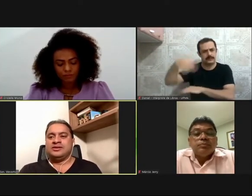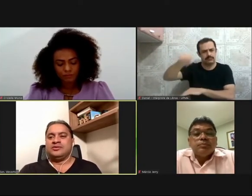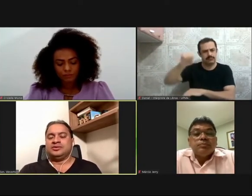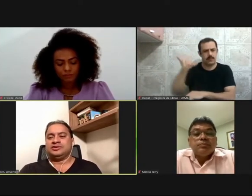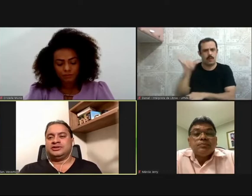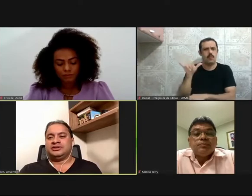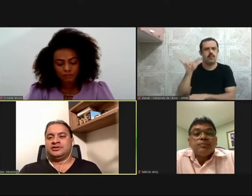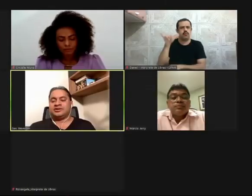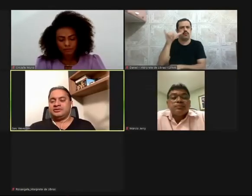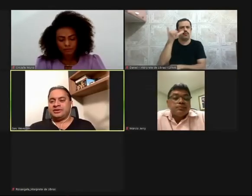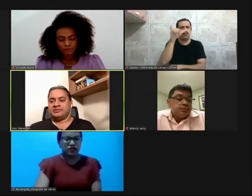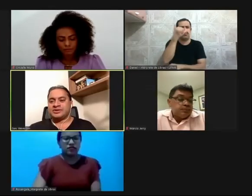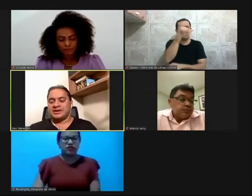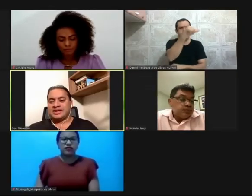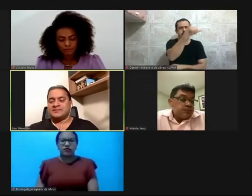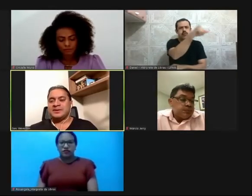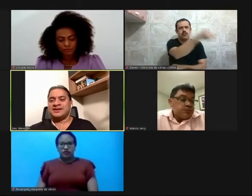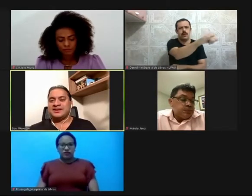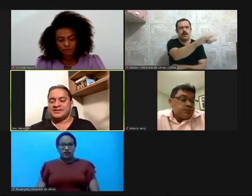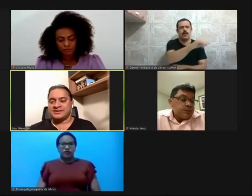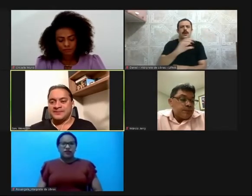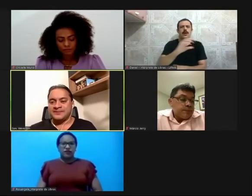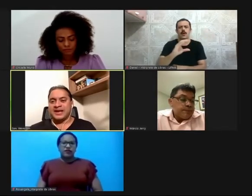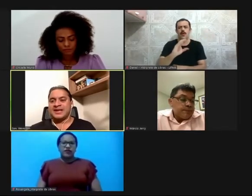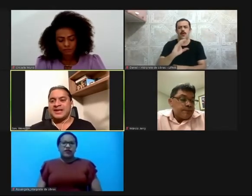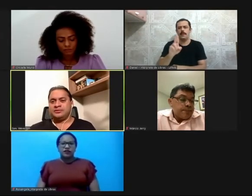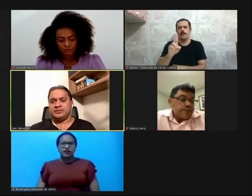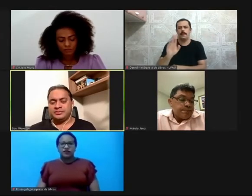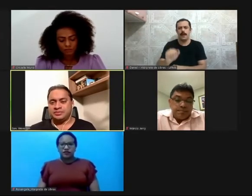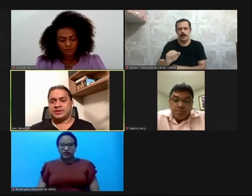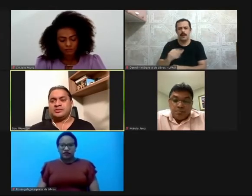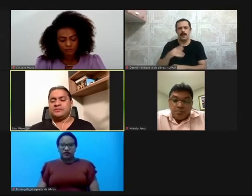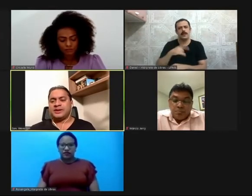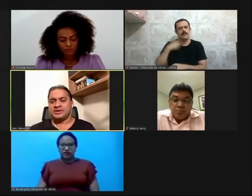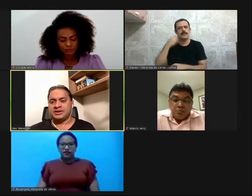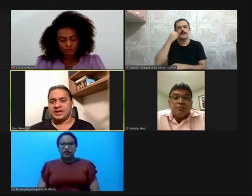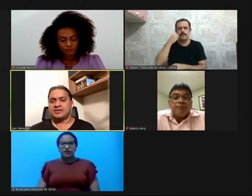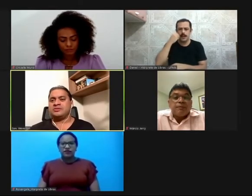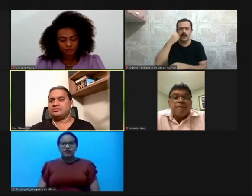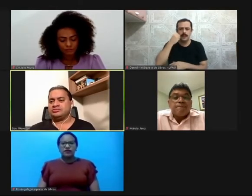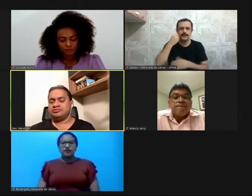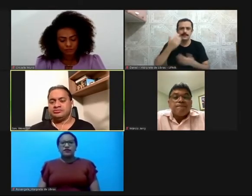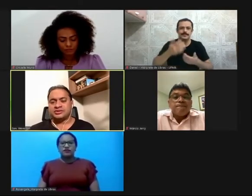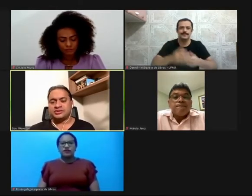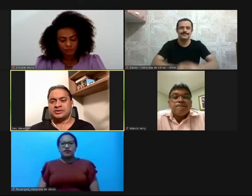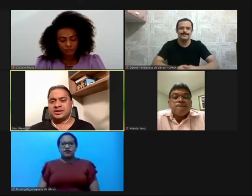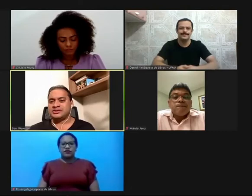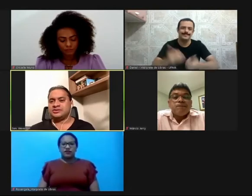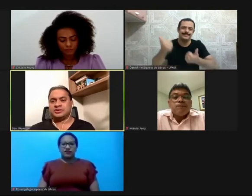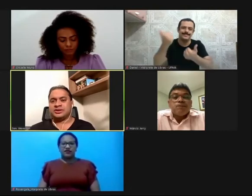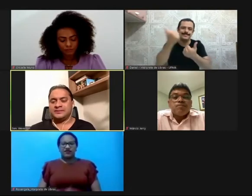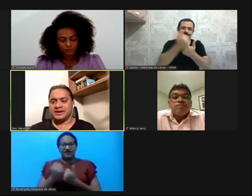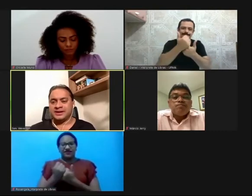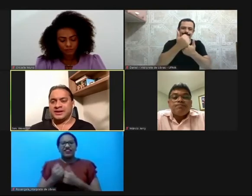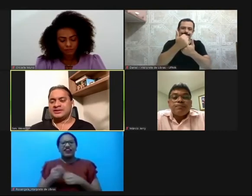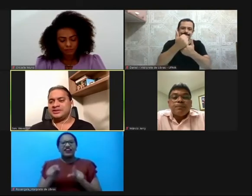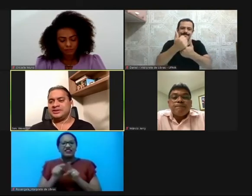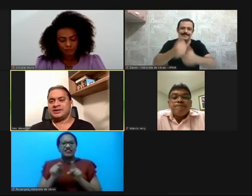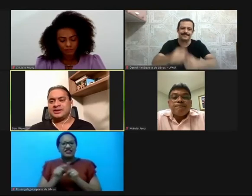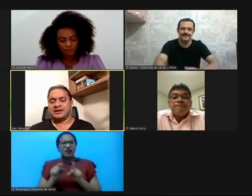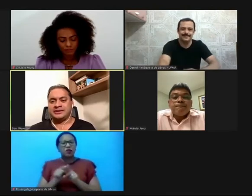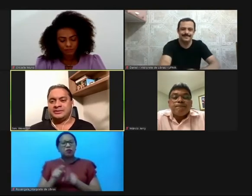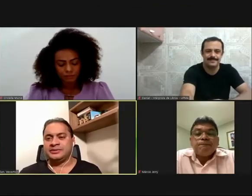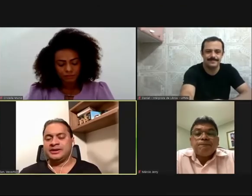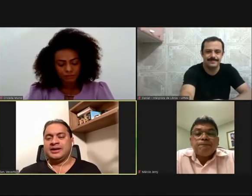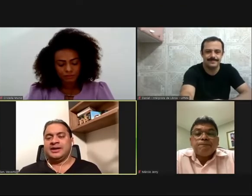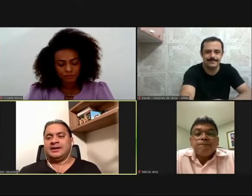Cuba, onde nós tivemos ali a experiência enorme de poder compartilhar com estudantes de toda a América